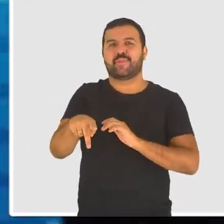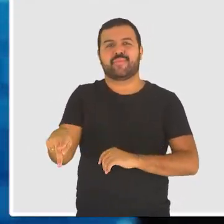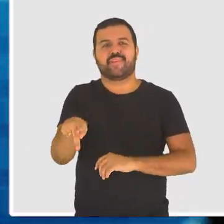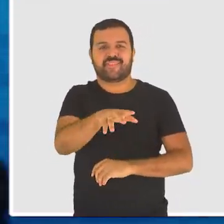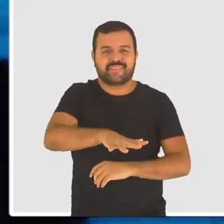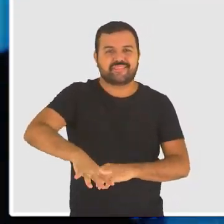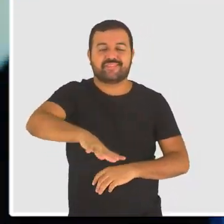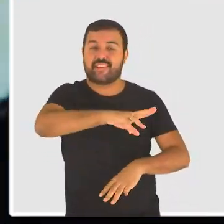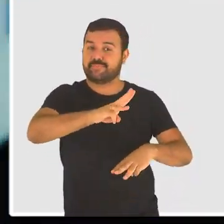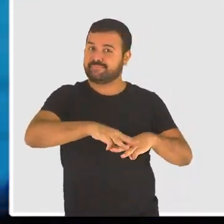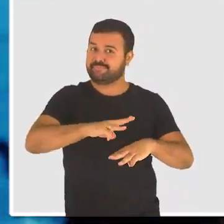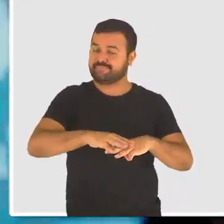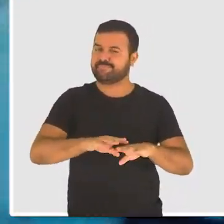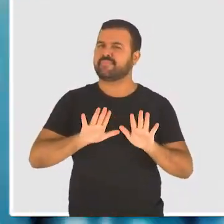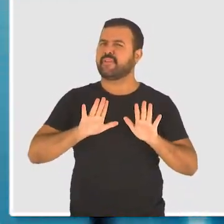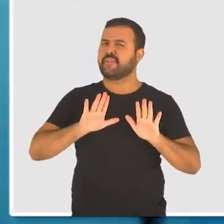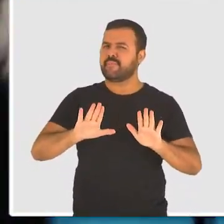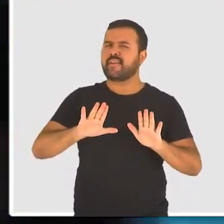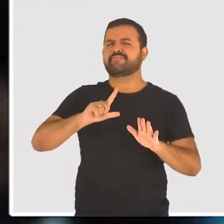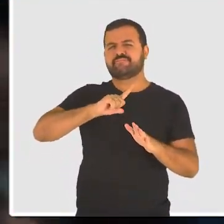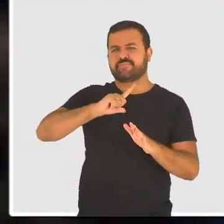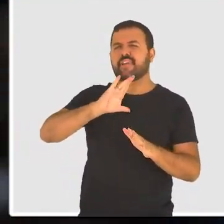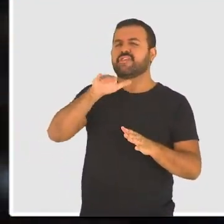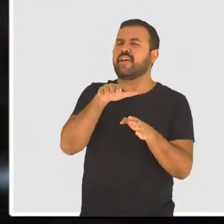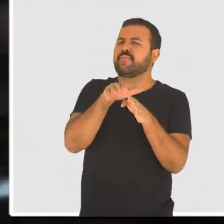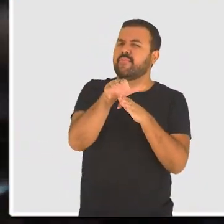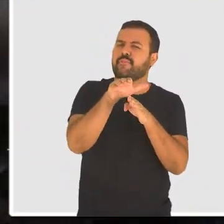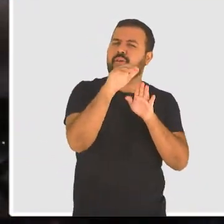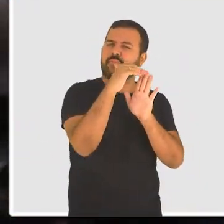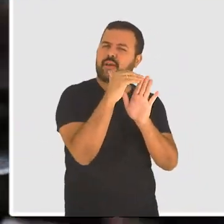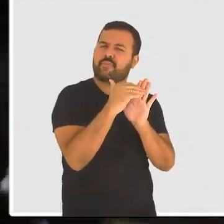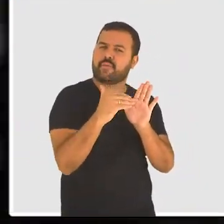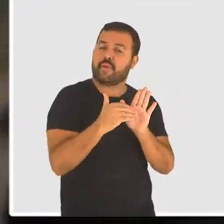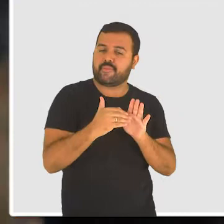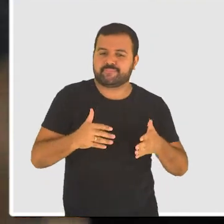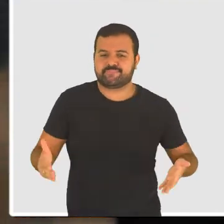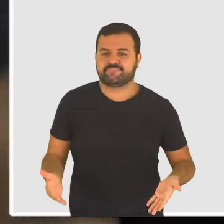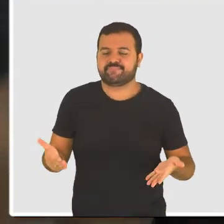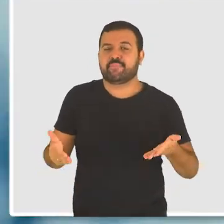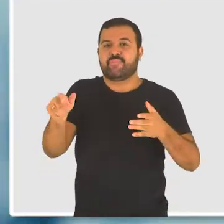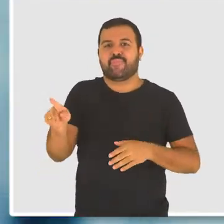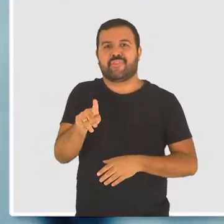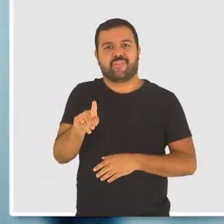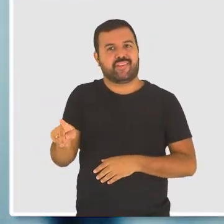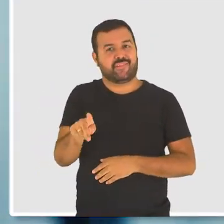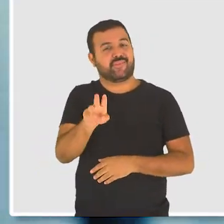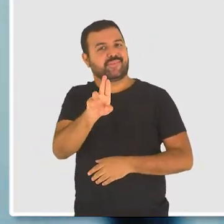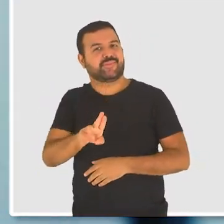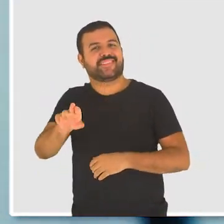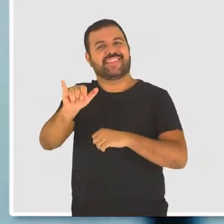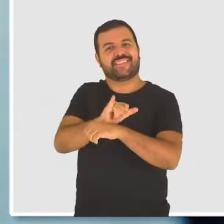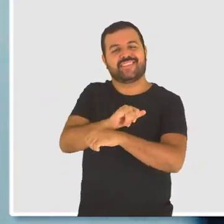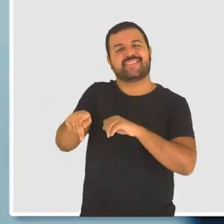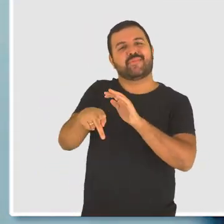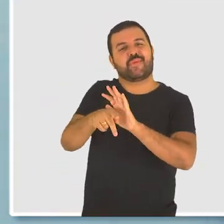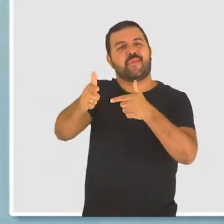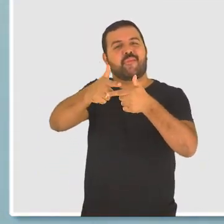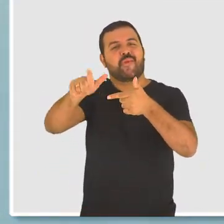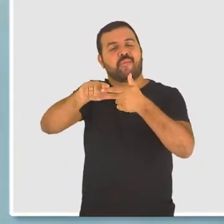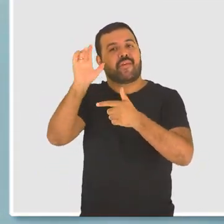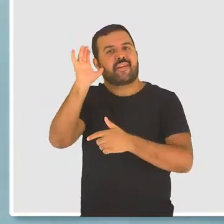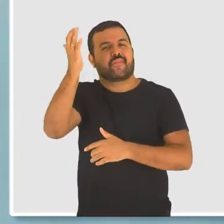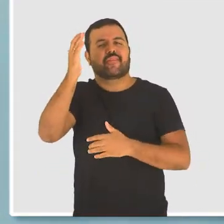Contudo, apesar das orientações que os incentivam a adotar essa prática, muitos professores permanecem